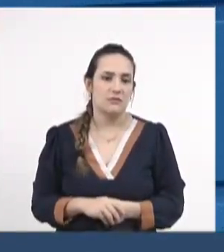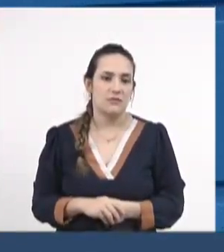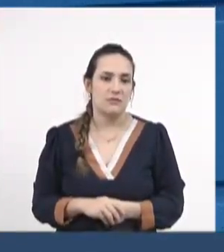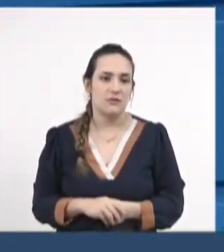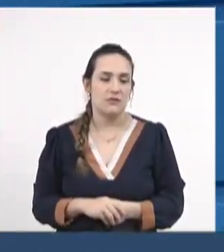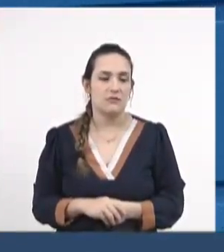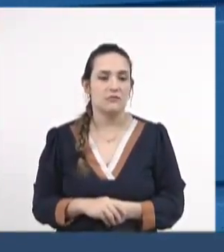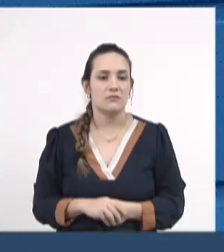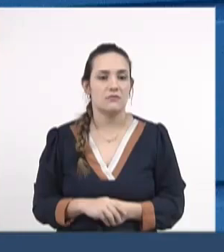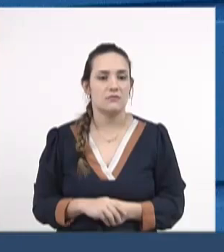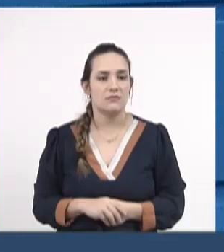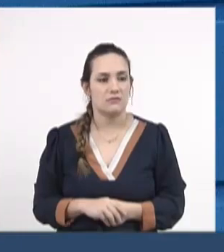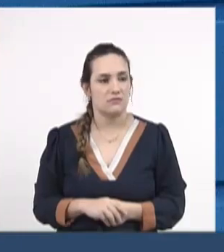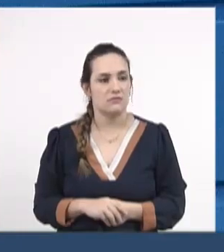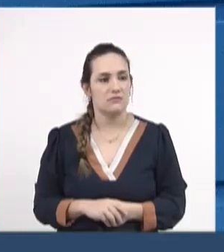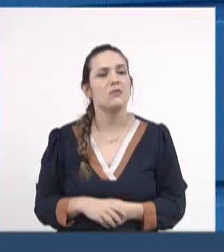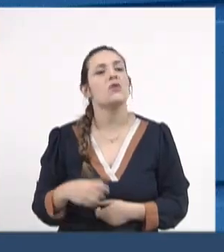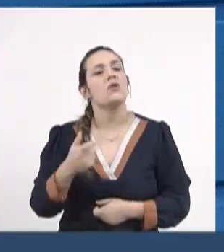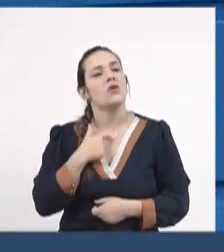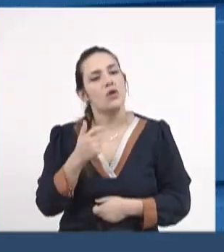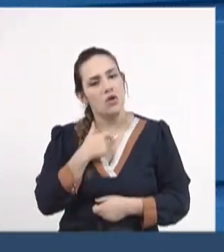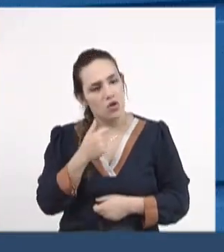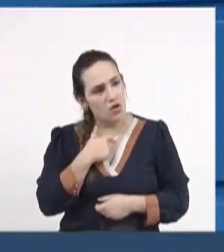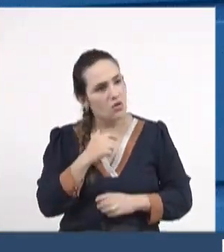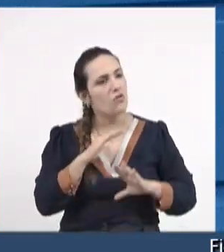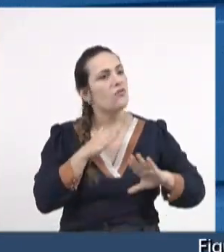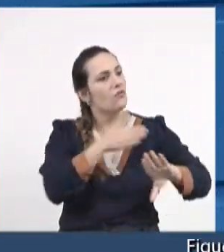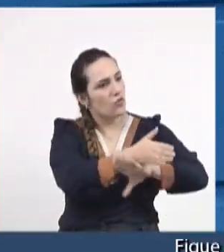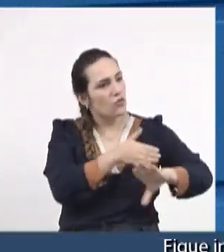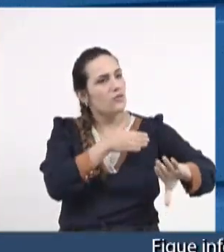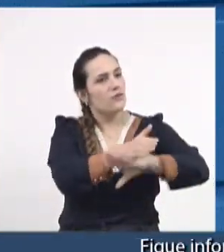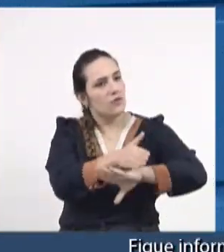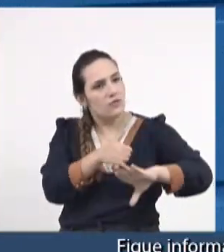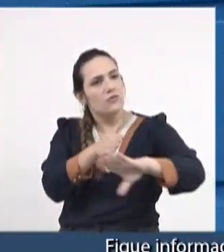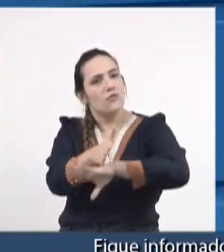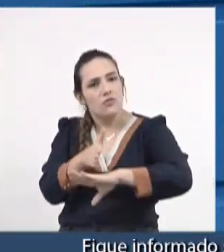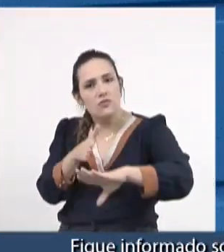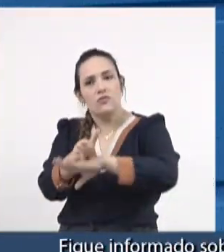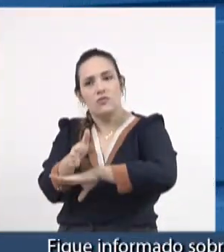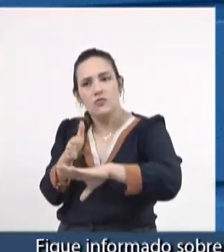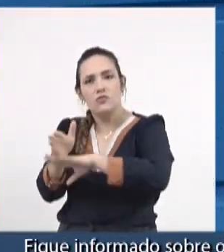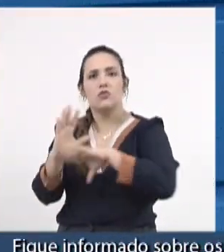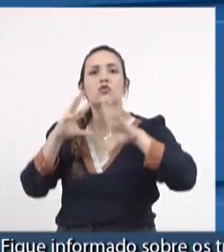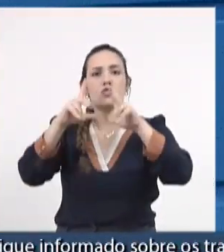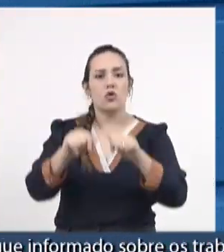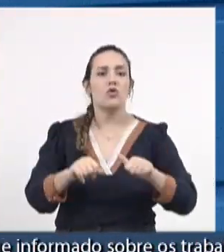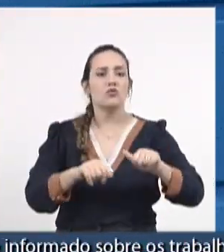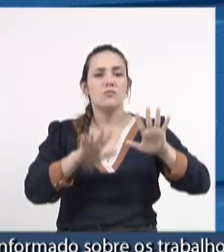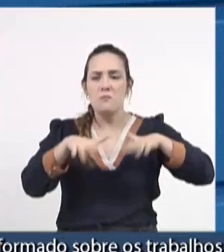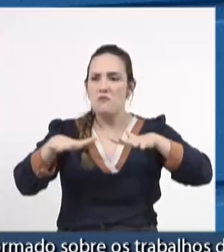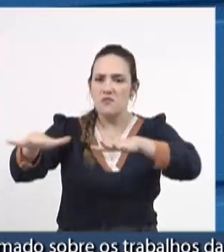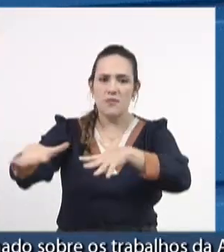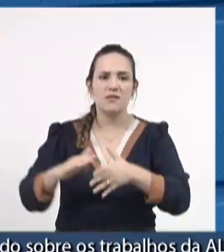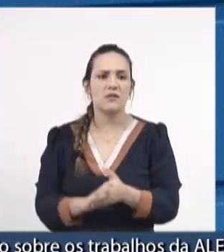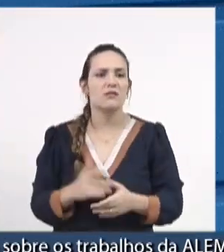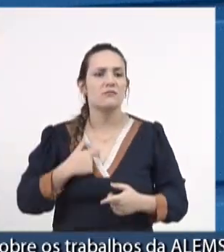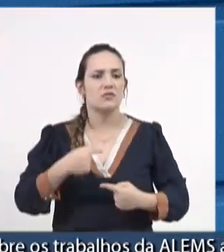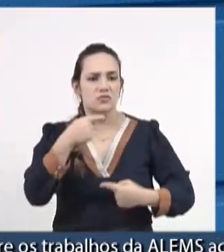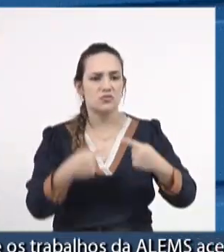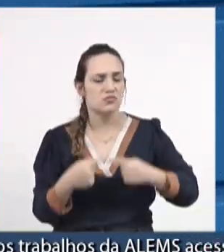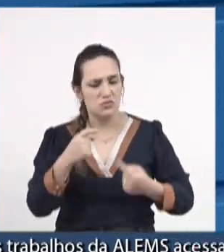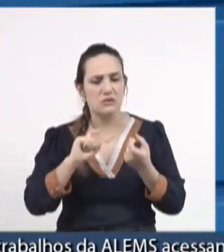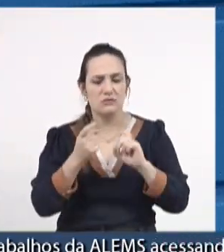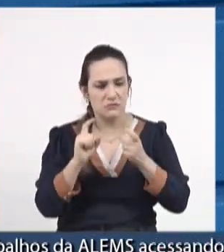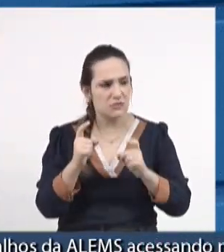em todos os movimentos que aconteceu no Mato Grosso do Sul. Deputado Paulo, deputada Amara, Vossa Excelência, nós discutimos